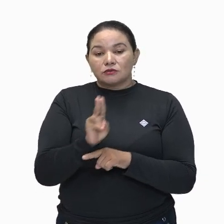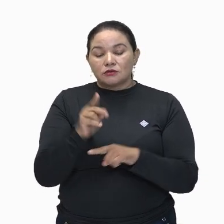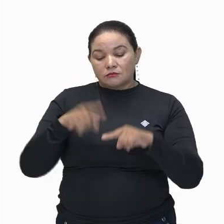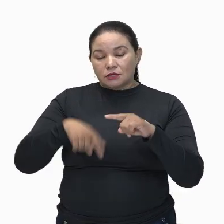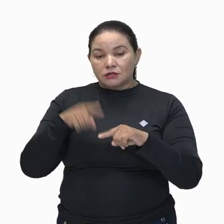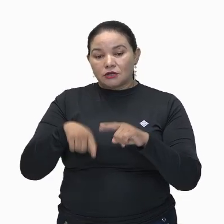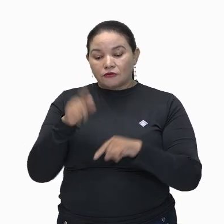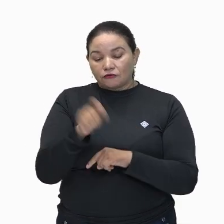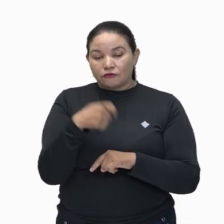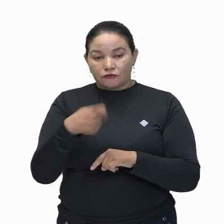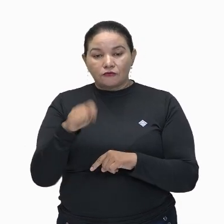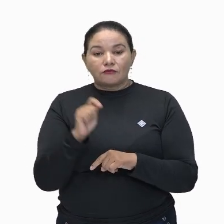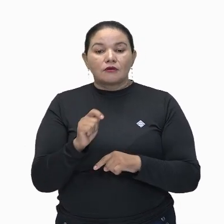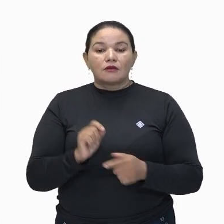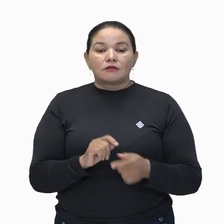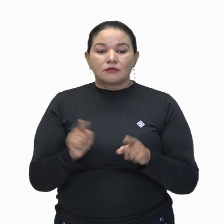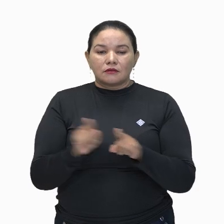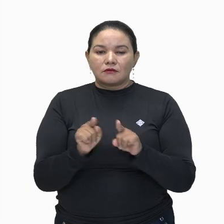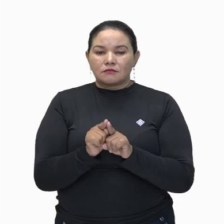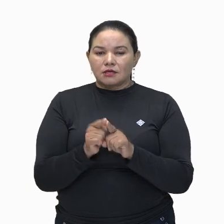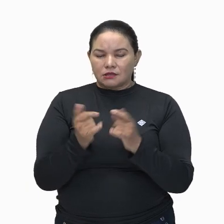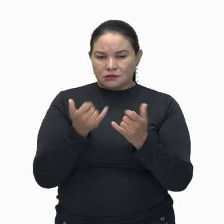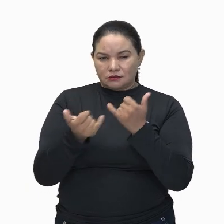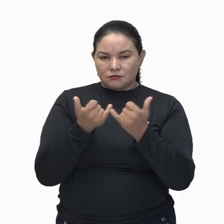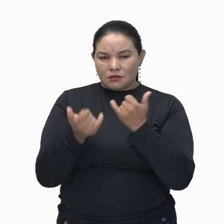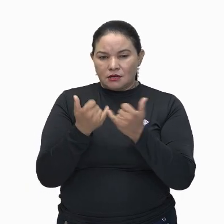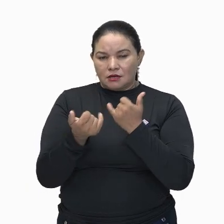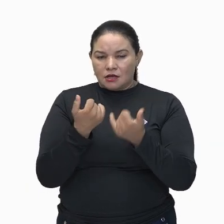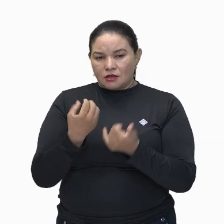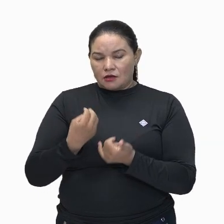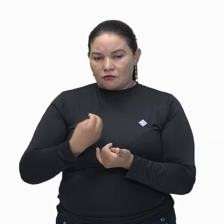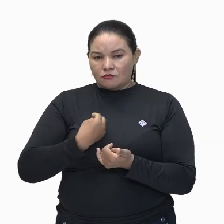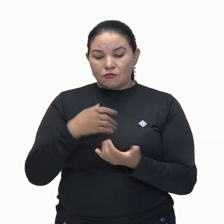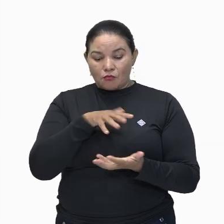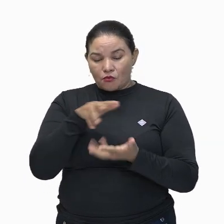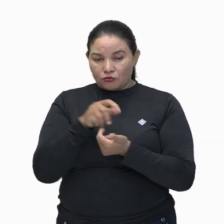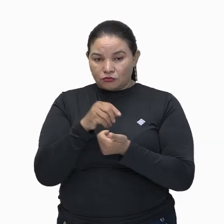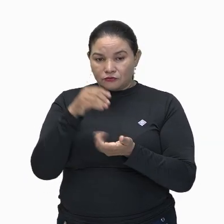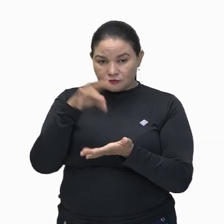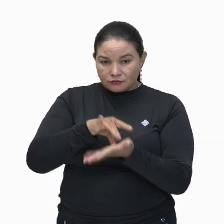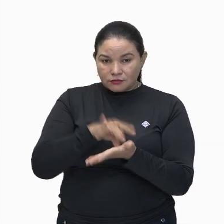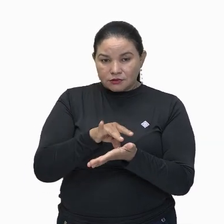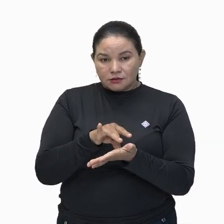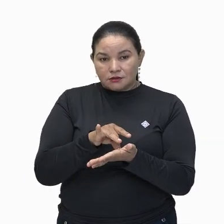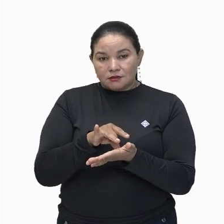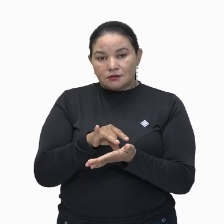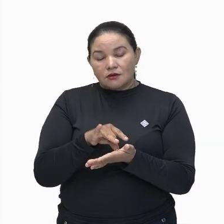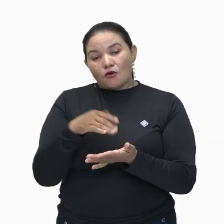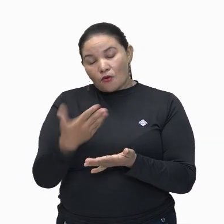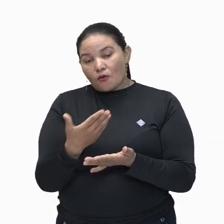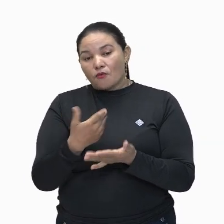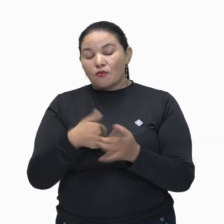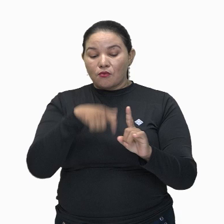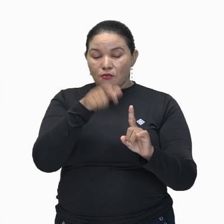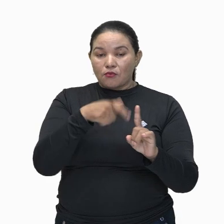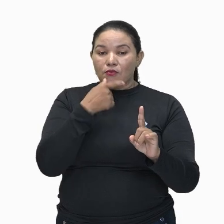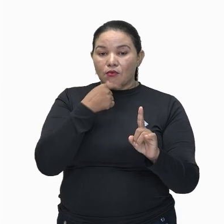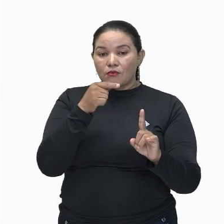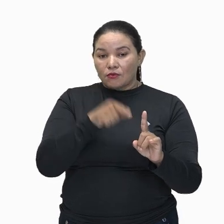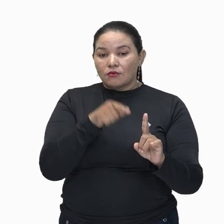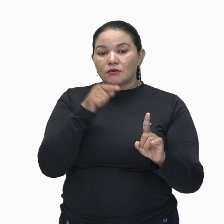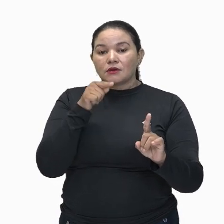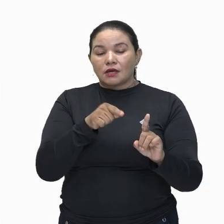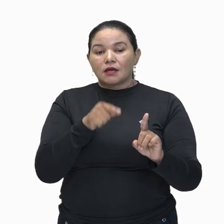arqueologia da ficção se assemelha à do mundo real? Será que Indiana Jones é uma boa representação do